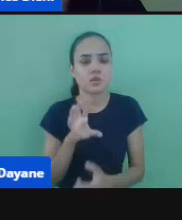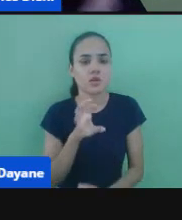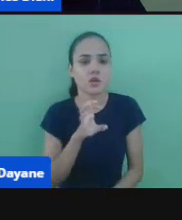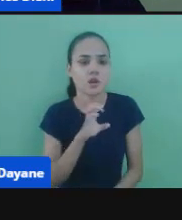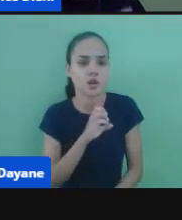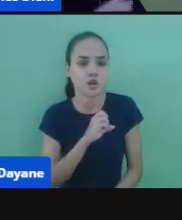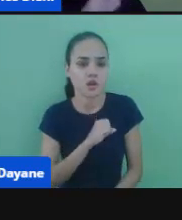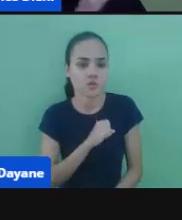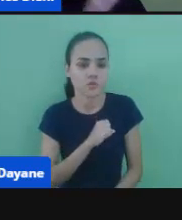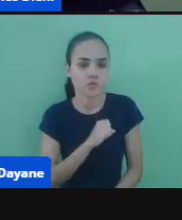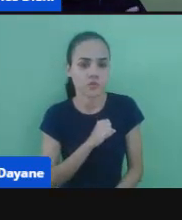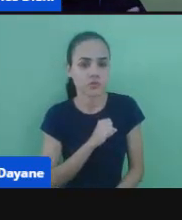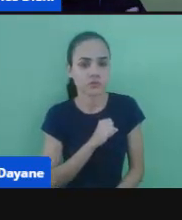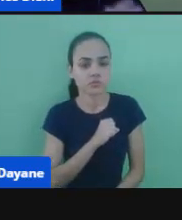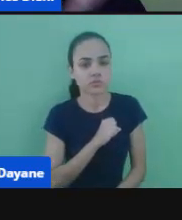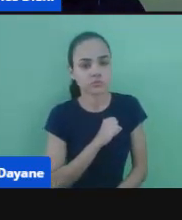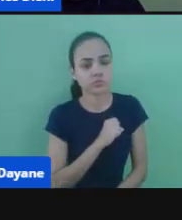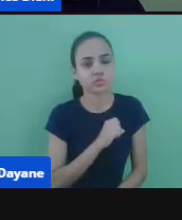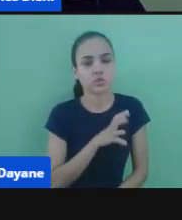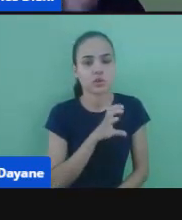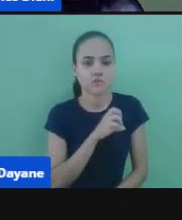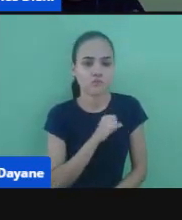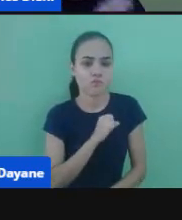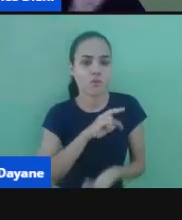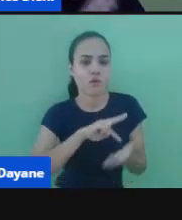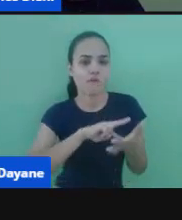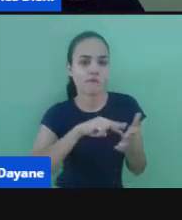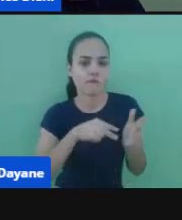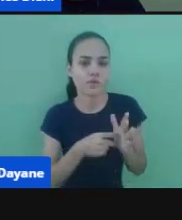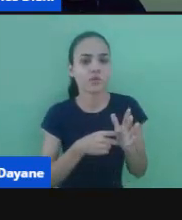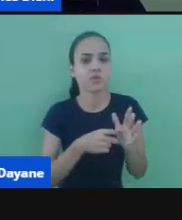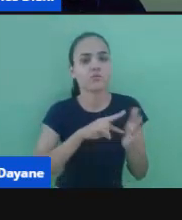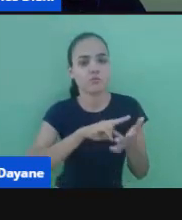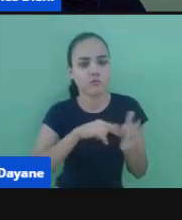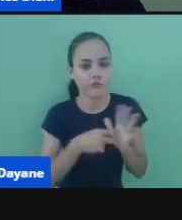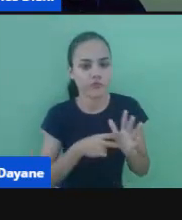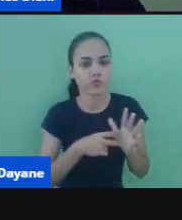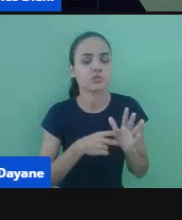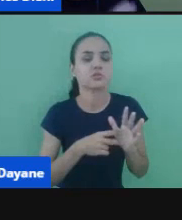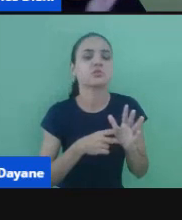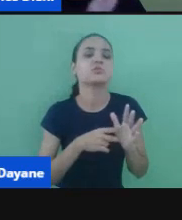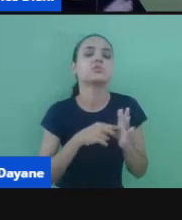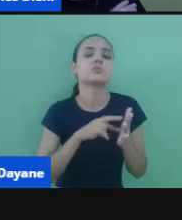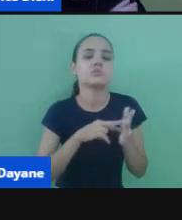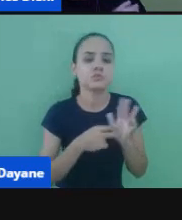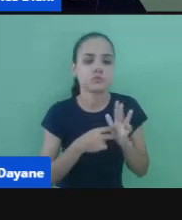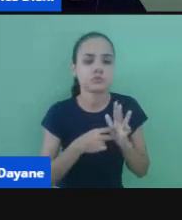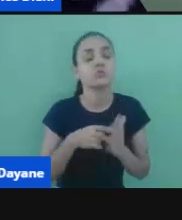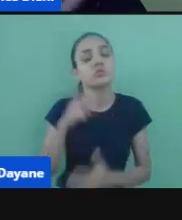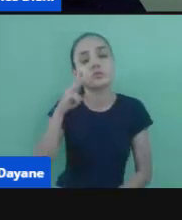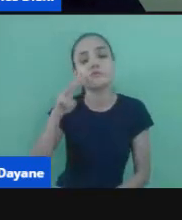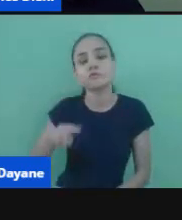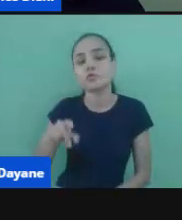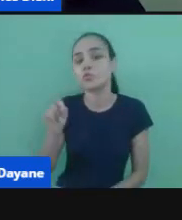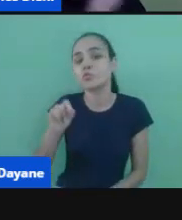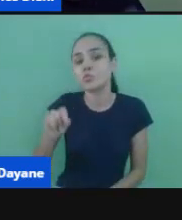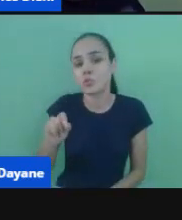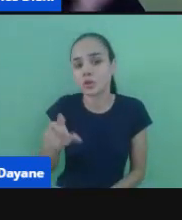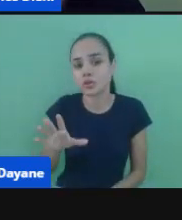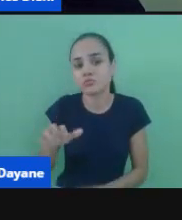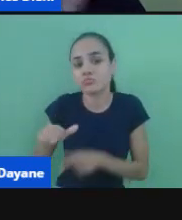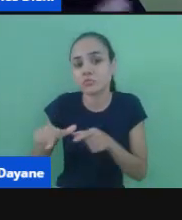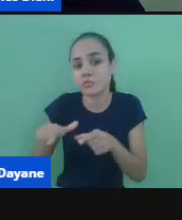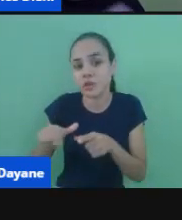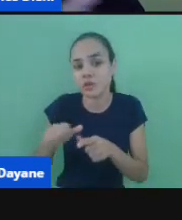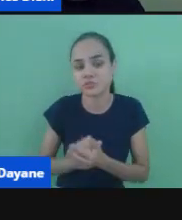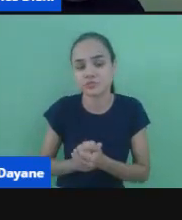coisa, amor é tal coisa, o que a gente vê é trabalho. Então, seria a gente compor. Trabalho é tal